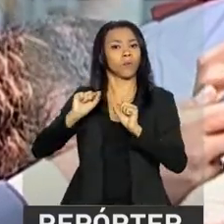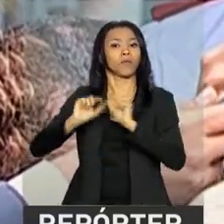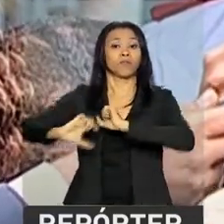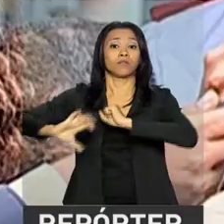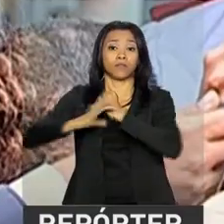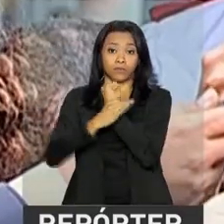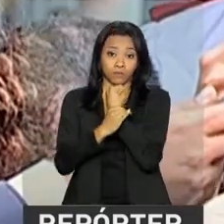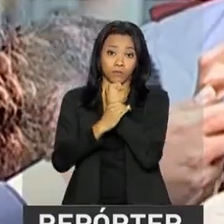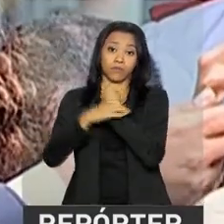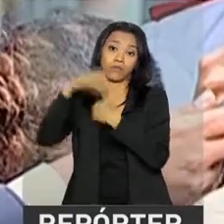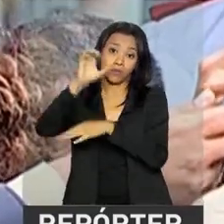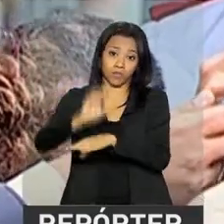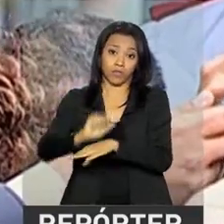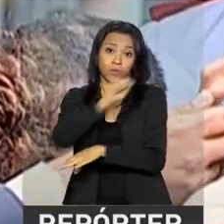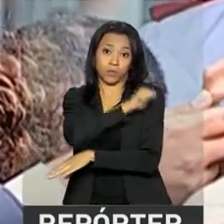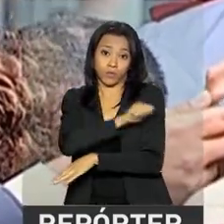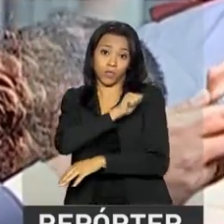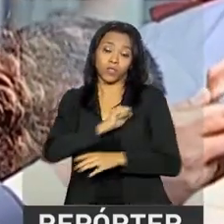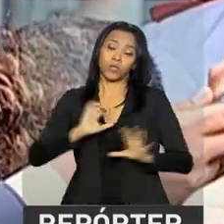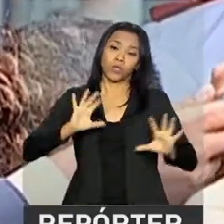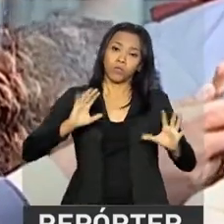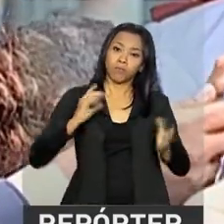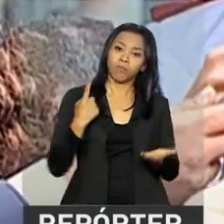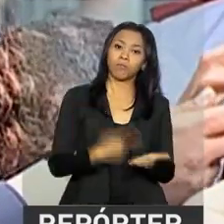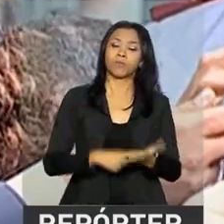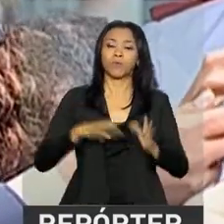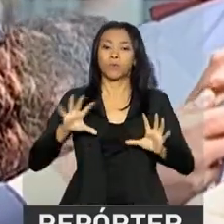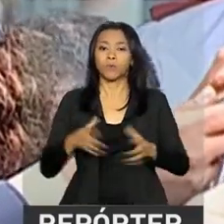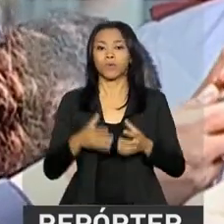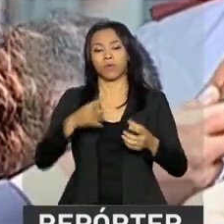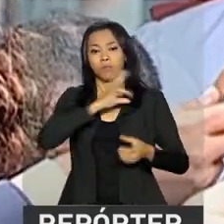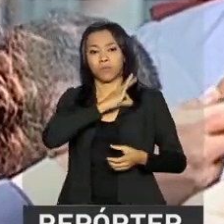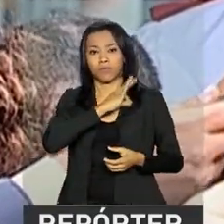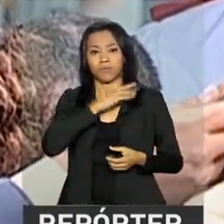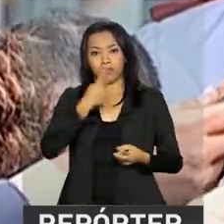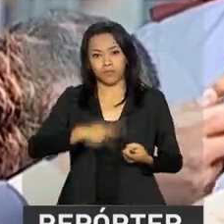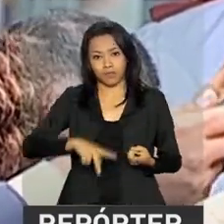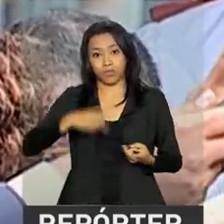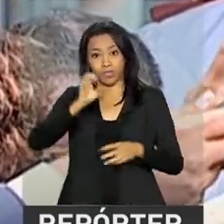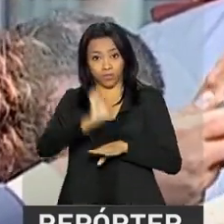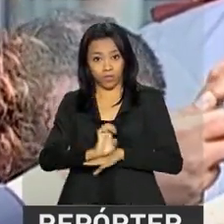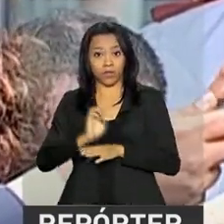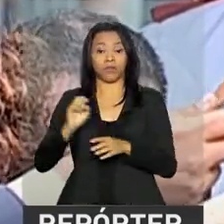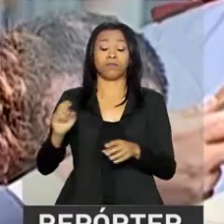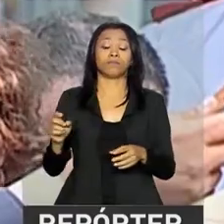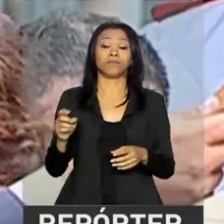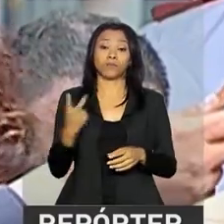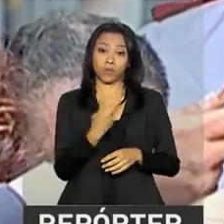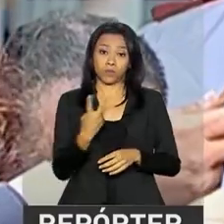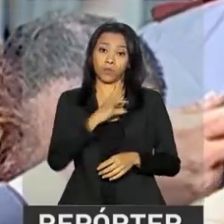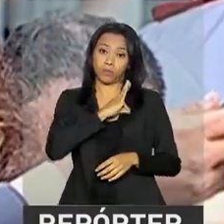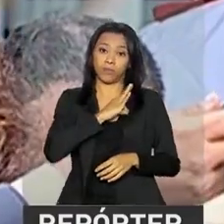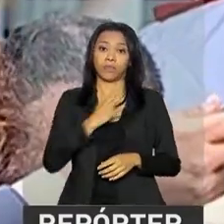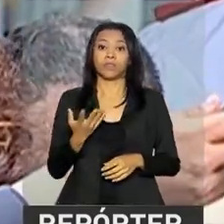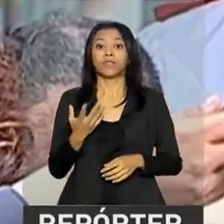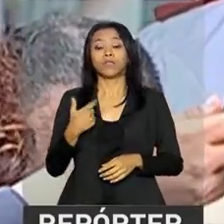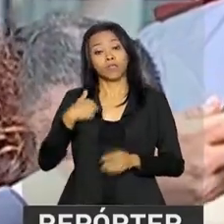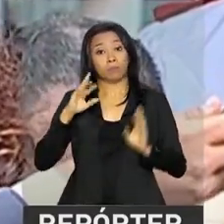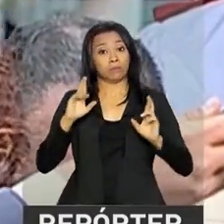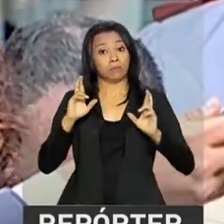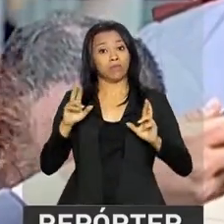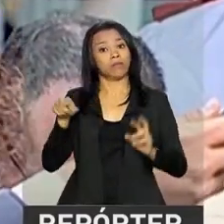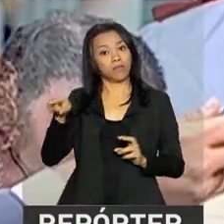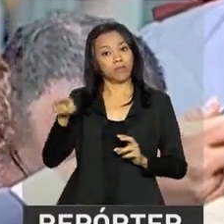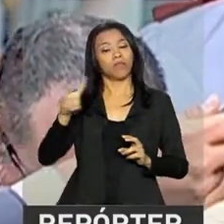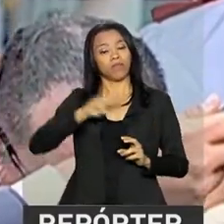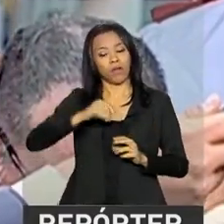através da polícia militar da polícia civil dos bombeiros do sistema carcerário na próxima semana e grito espero eu ele